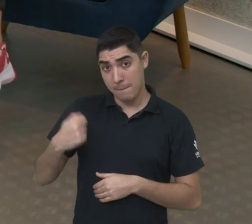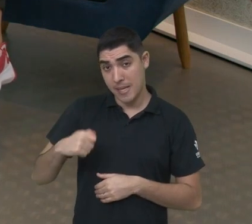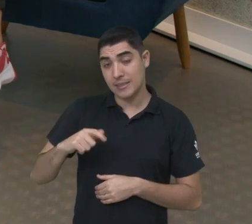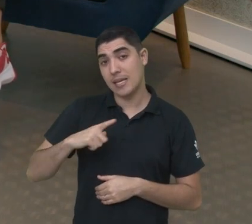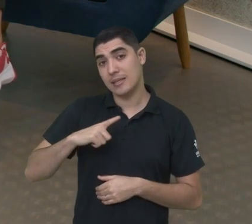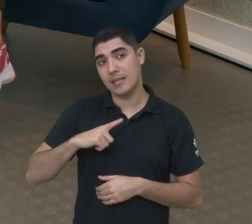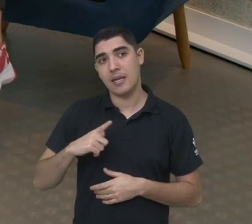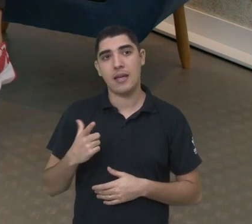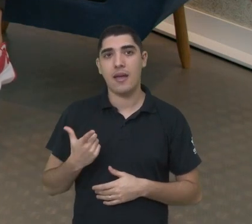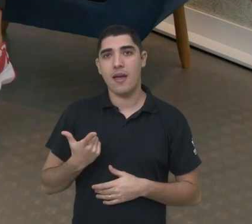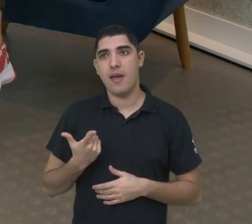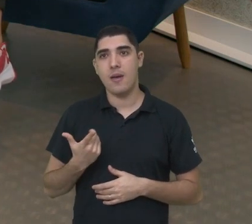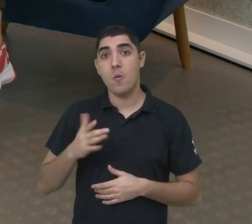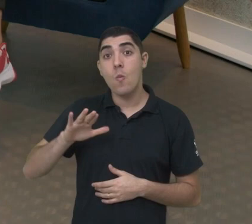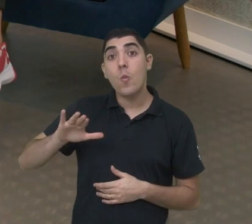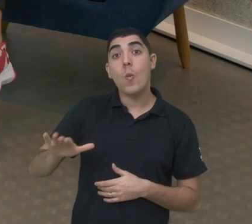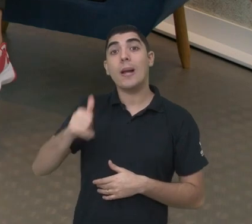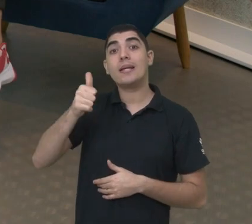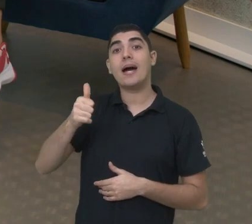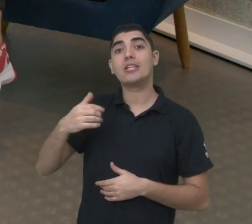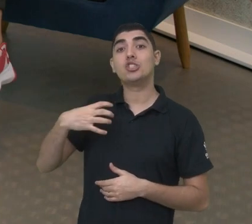alguma qualidade em específico?